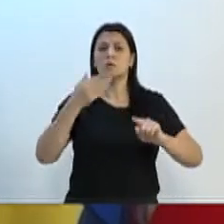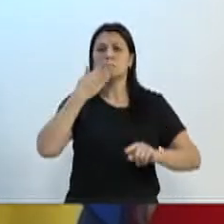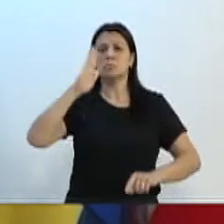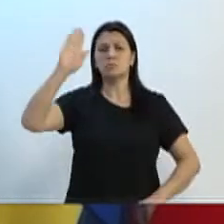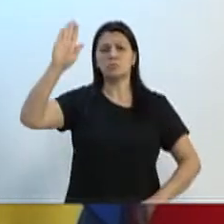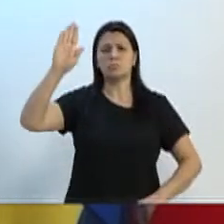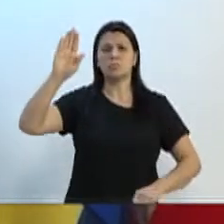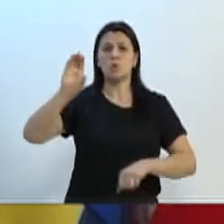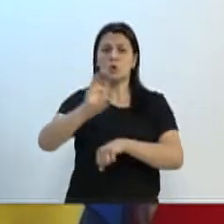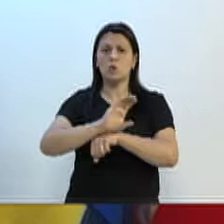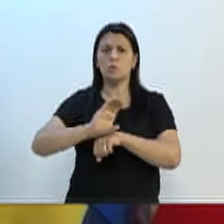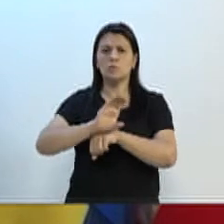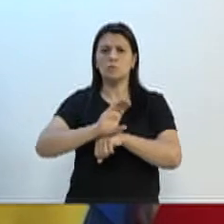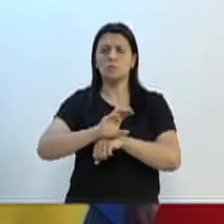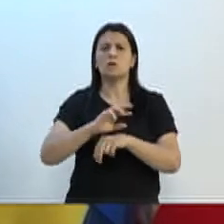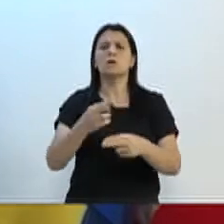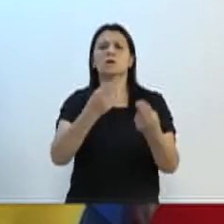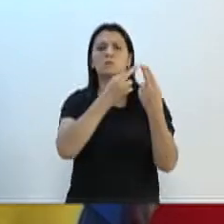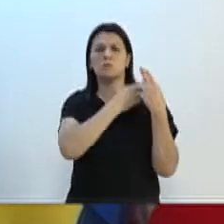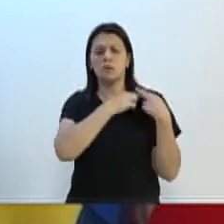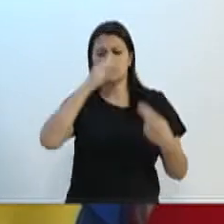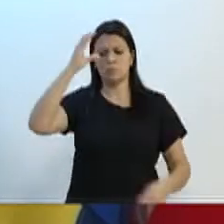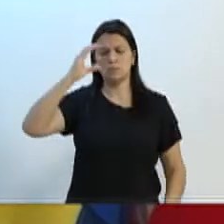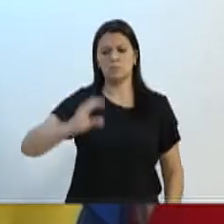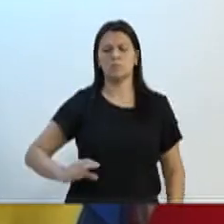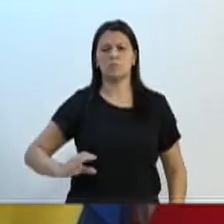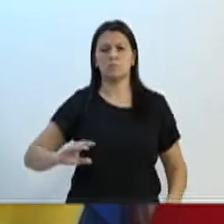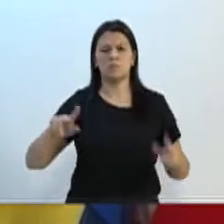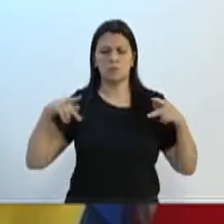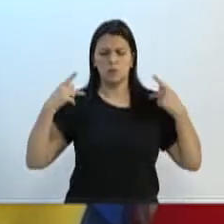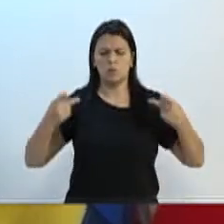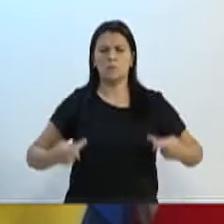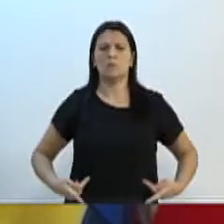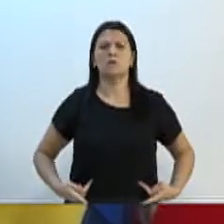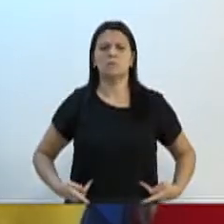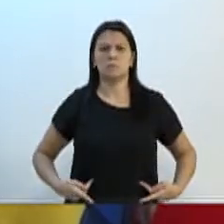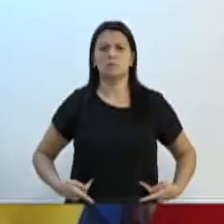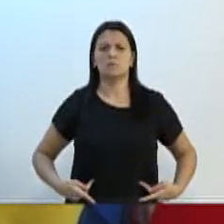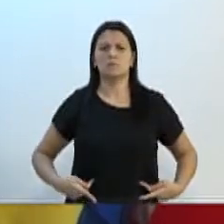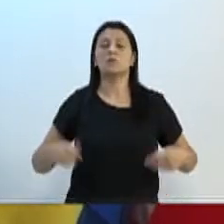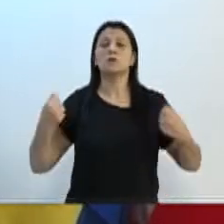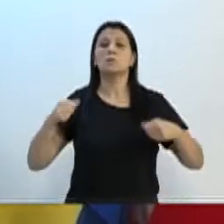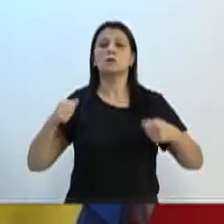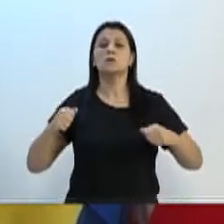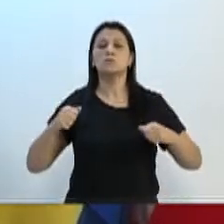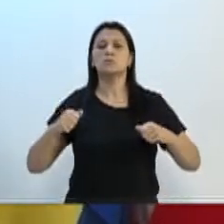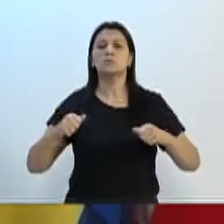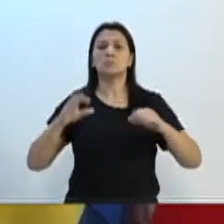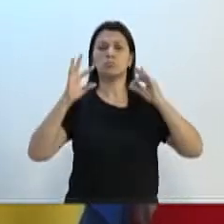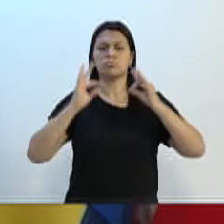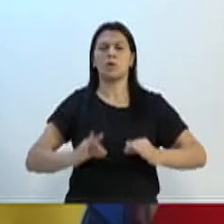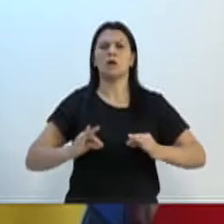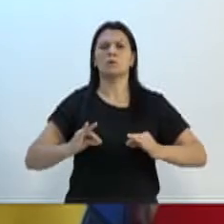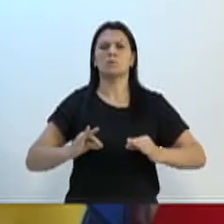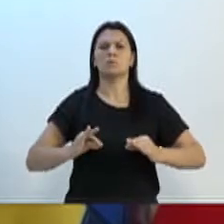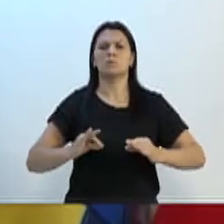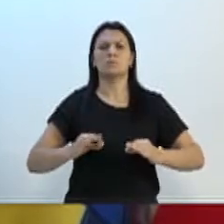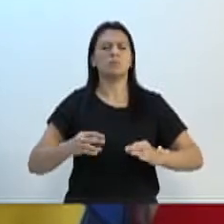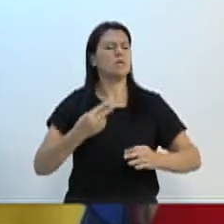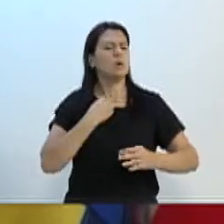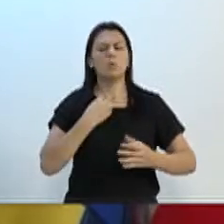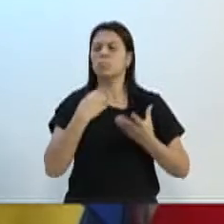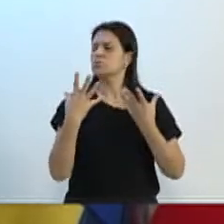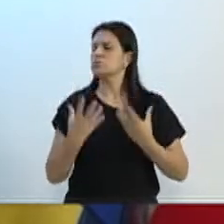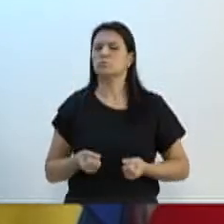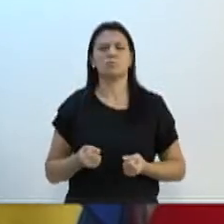Constituição, mas a responsabilidade de cidadão, a responsabilidade humana, que as medidas sejam tomadas. Isso é inaceitável. E eu espero que todos os